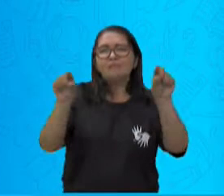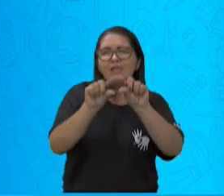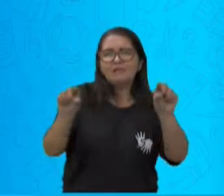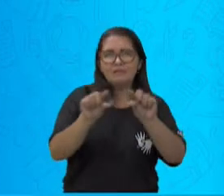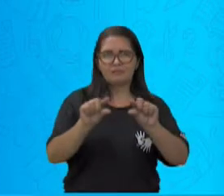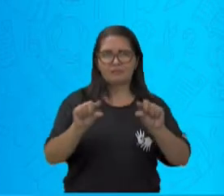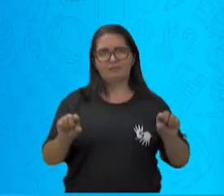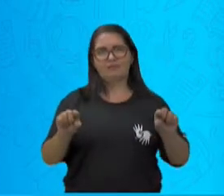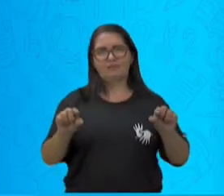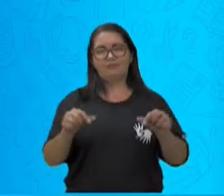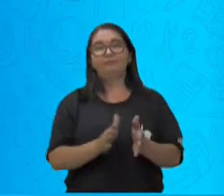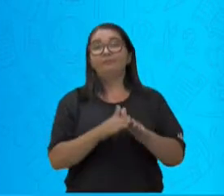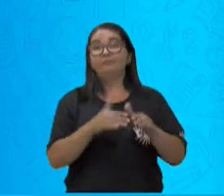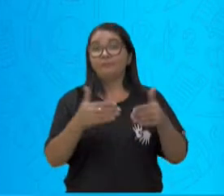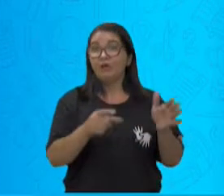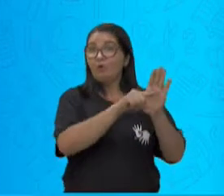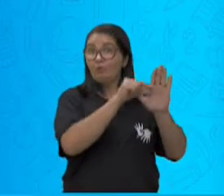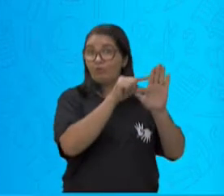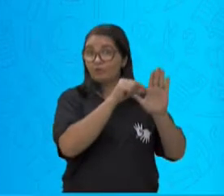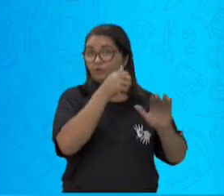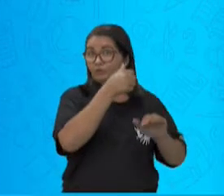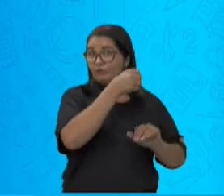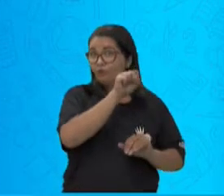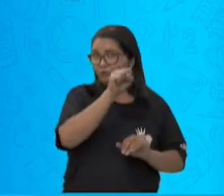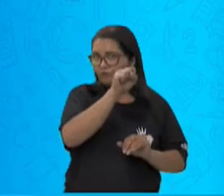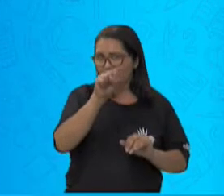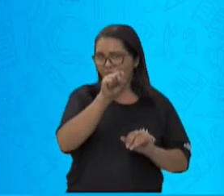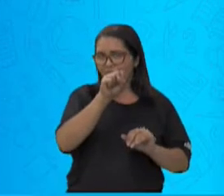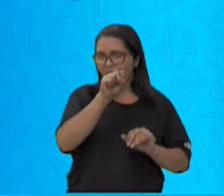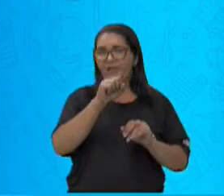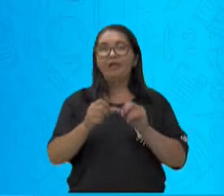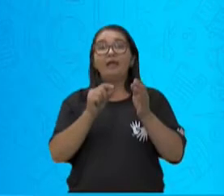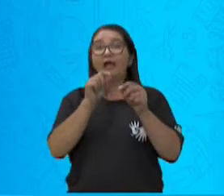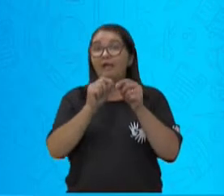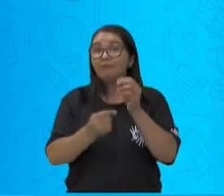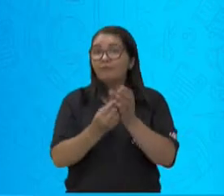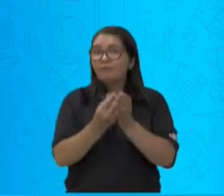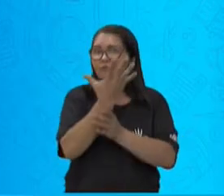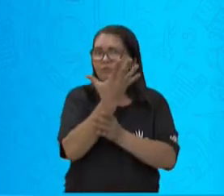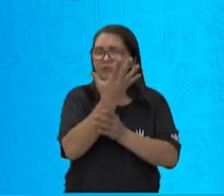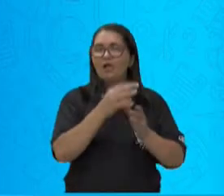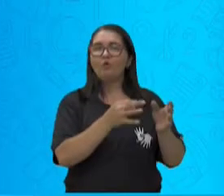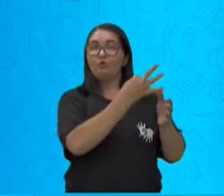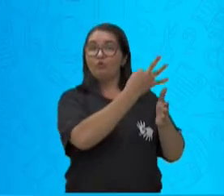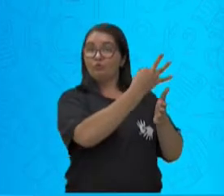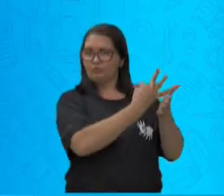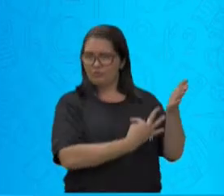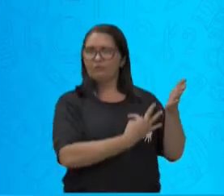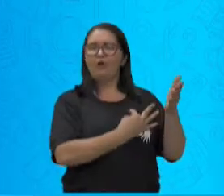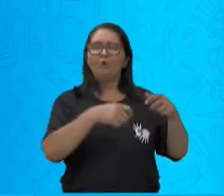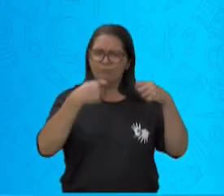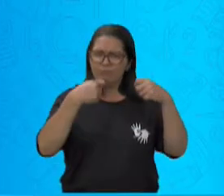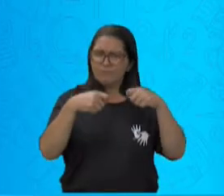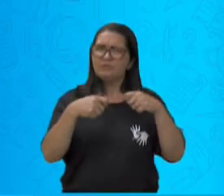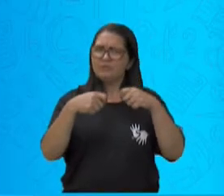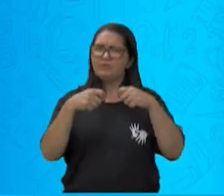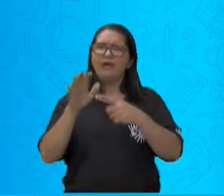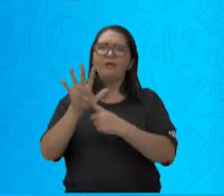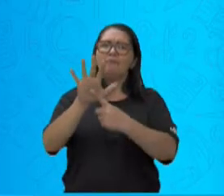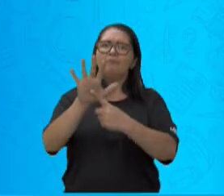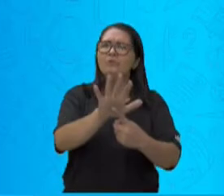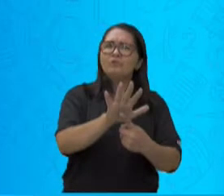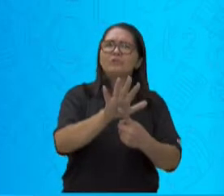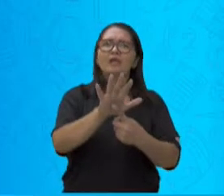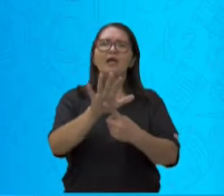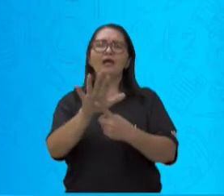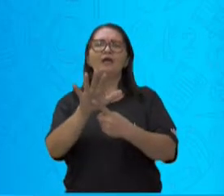Artigo 8º. A produção textual deverá ter como identificação nas 5 vias